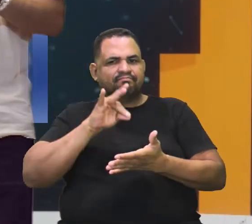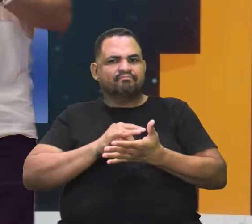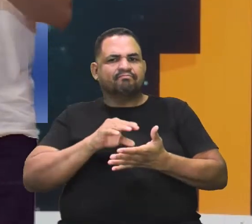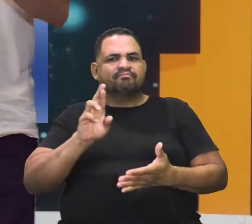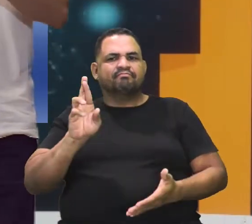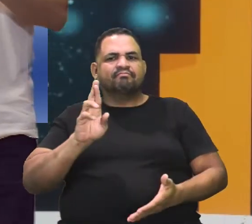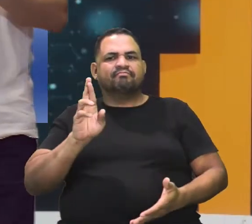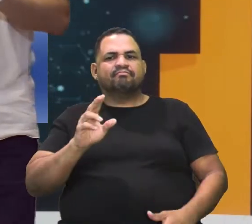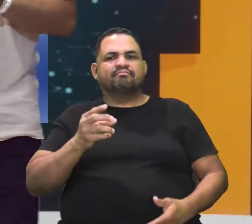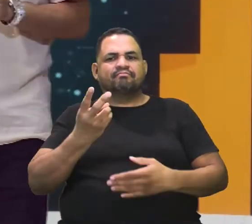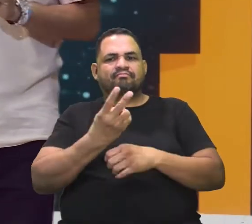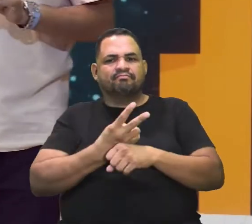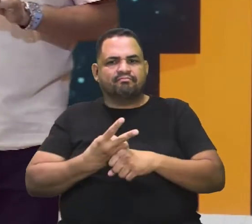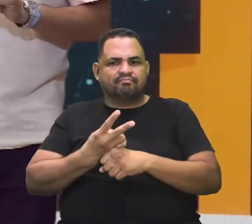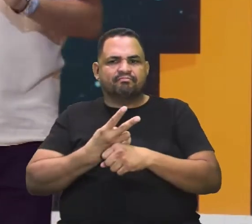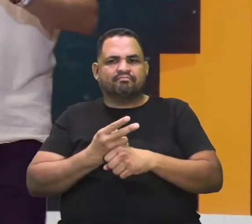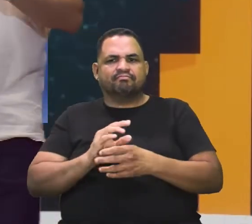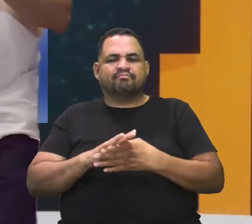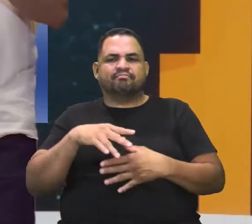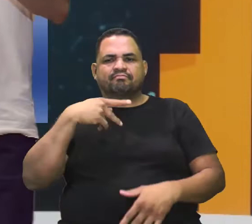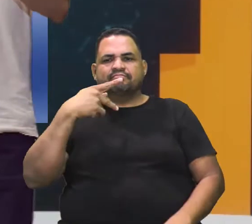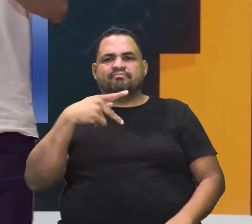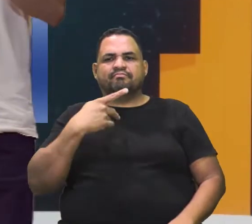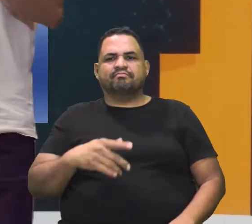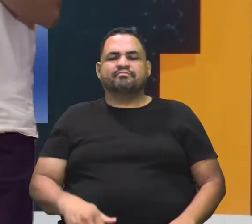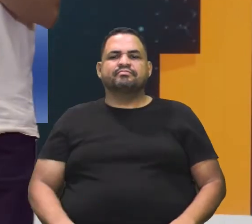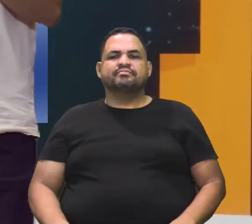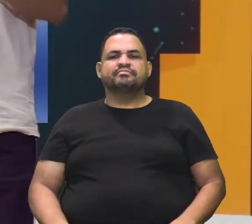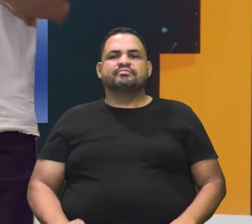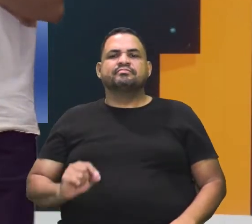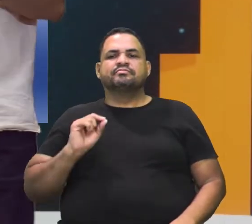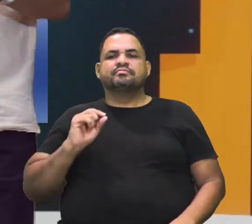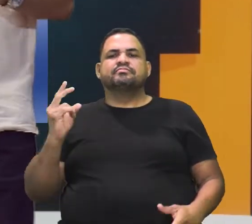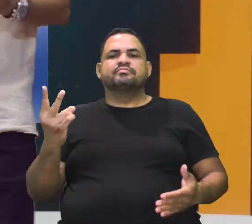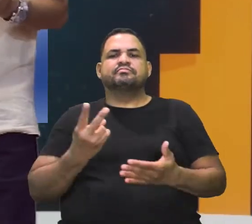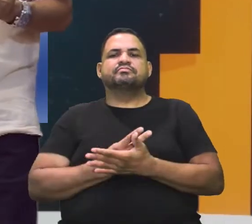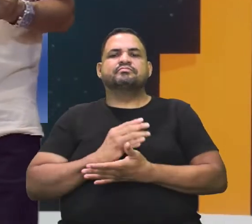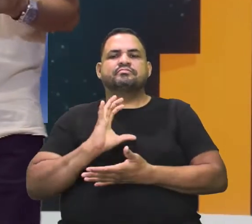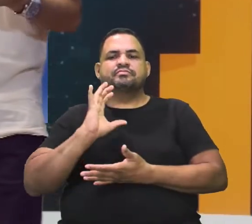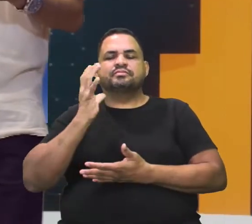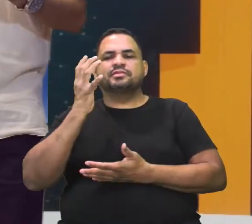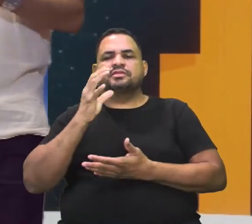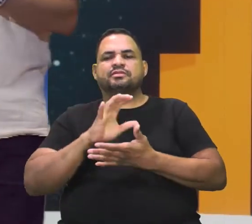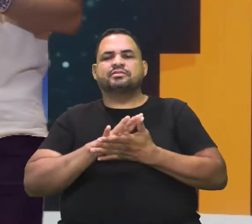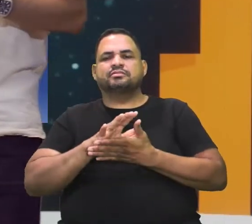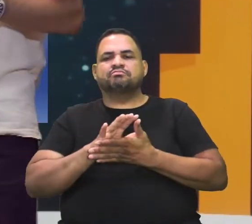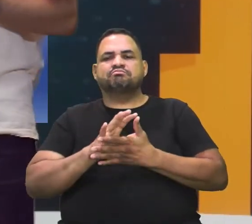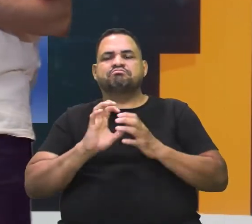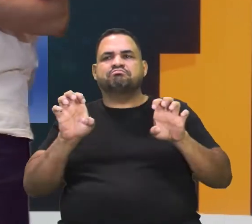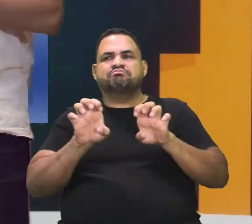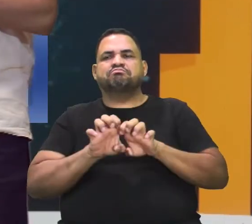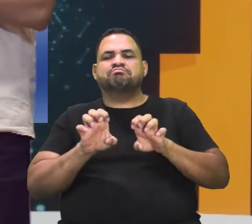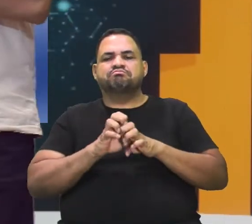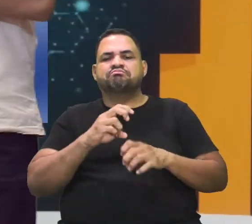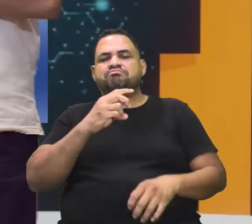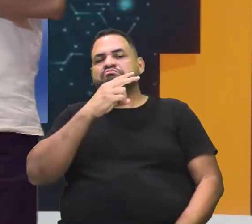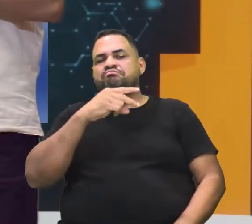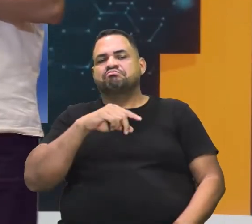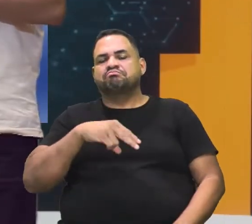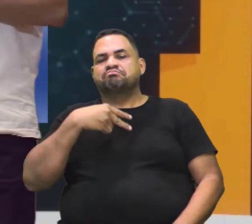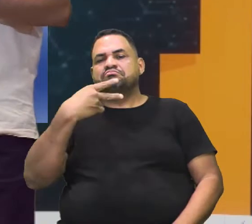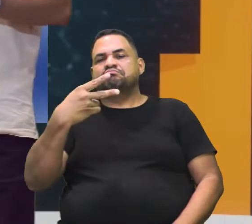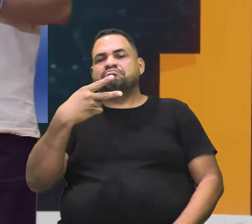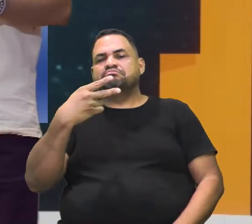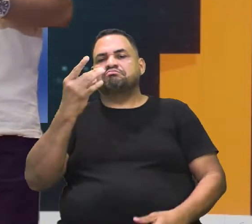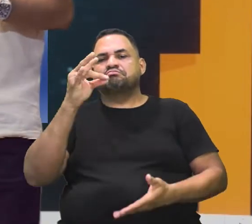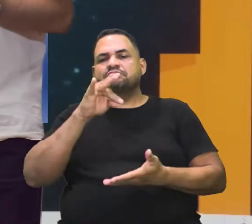quem é o cara. Mas eu vou procurar para falar para vocês já. Olha só o que aconteceu. Ele começou a resolver as equações do segundo grau, dentro dos números